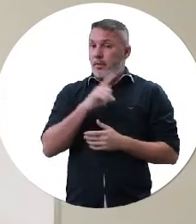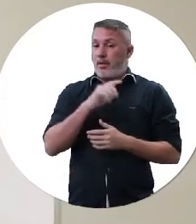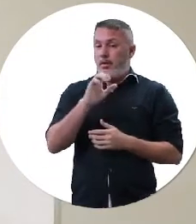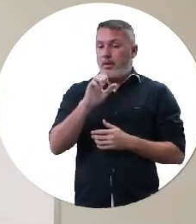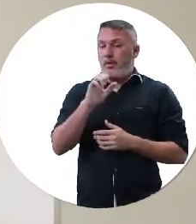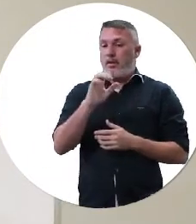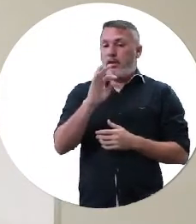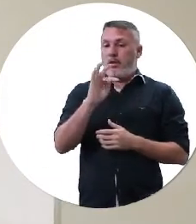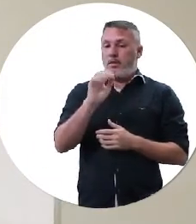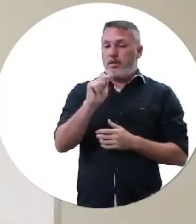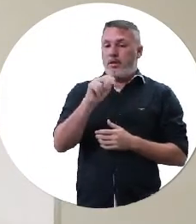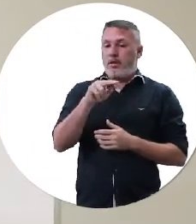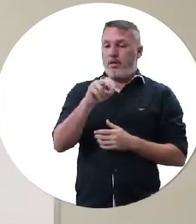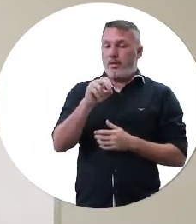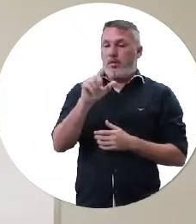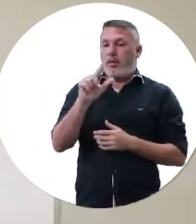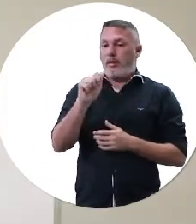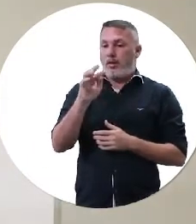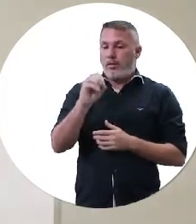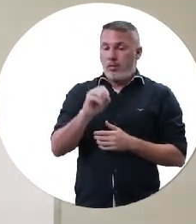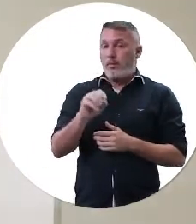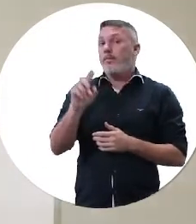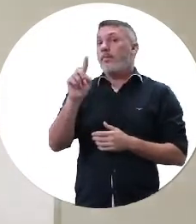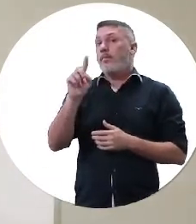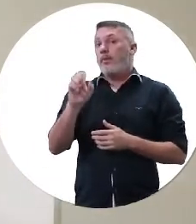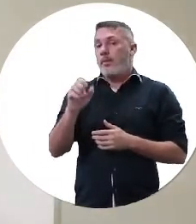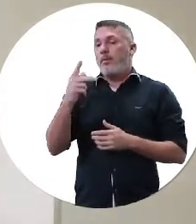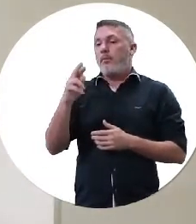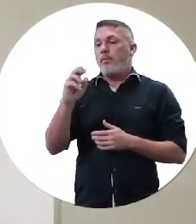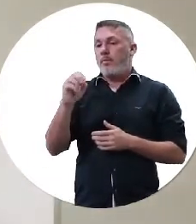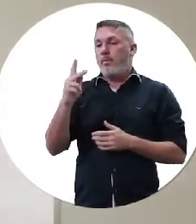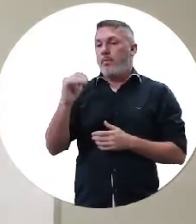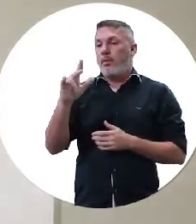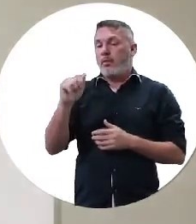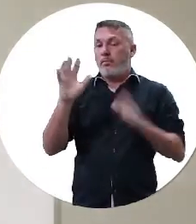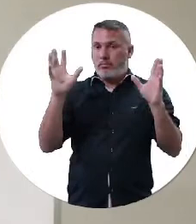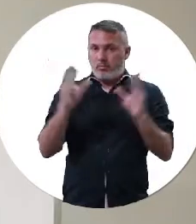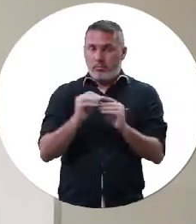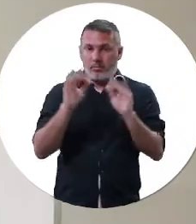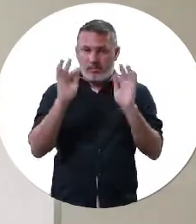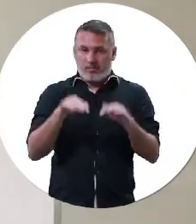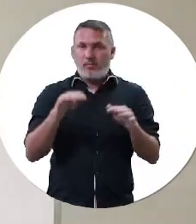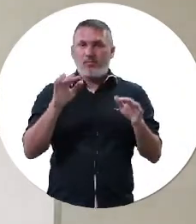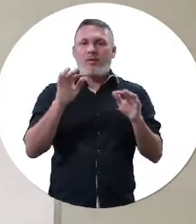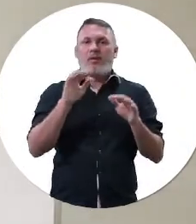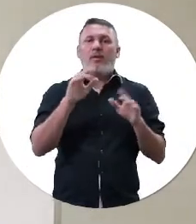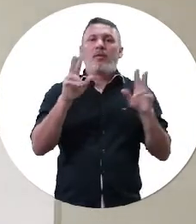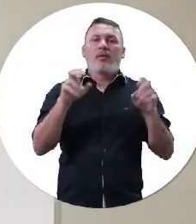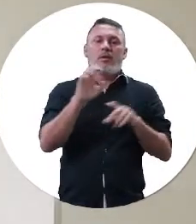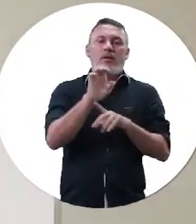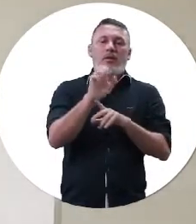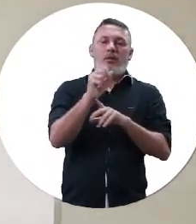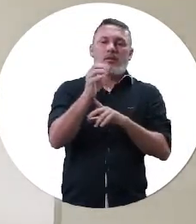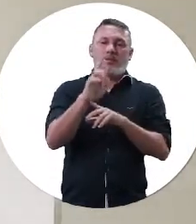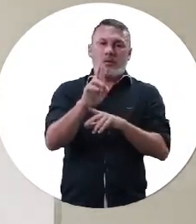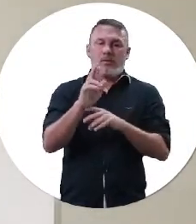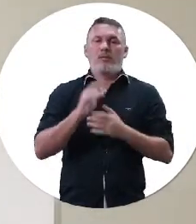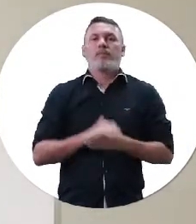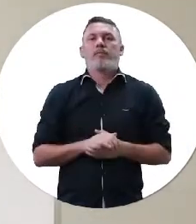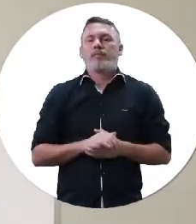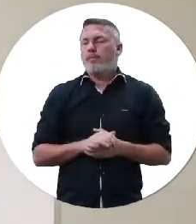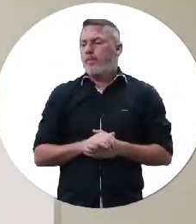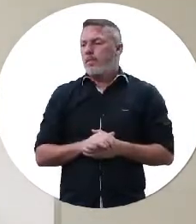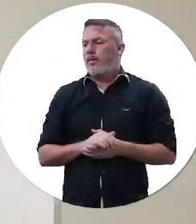Terminação de radical, il. Propil com A no final vai ficar propila. Então a gente tem aqui